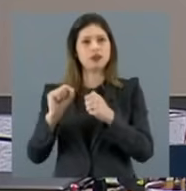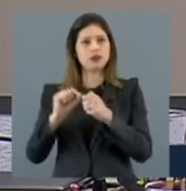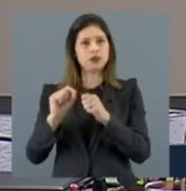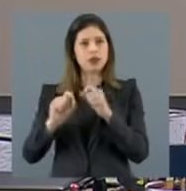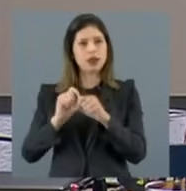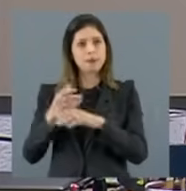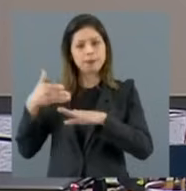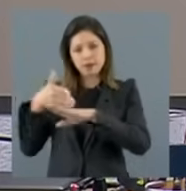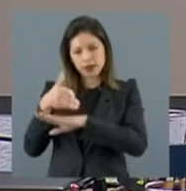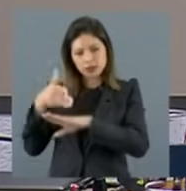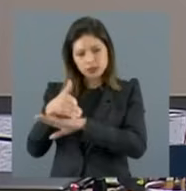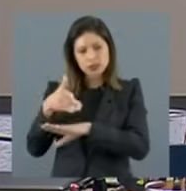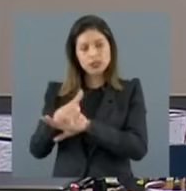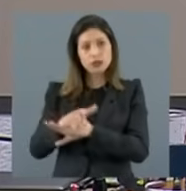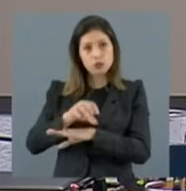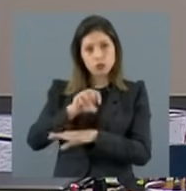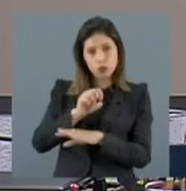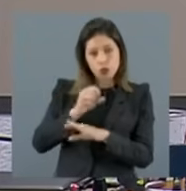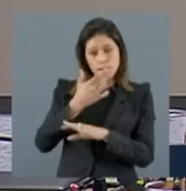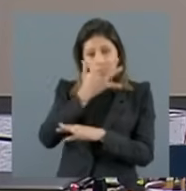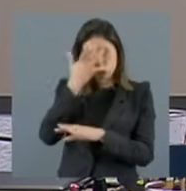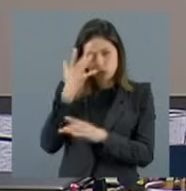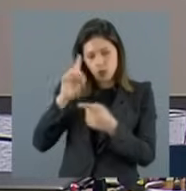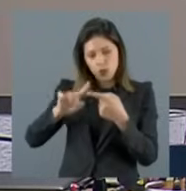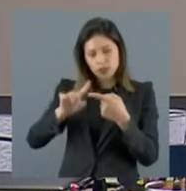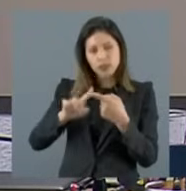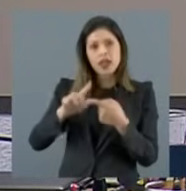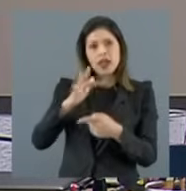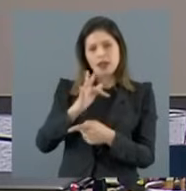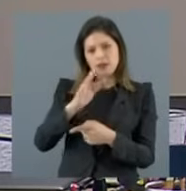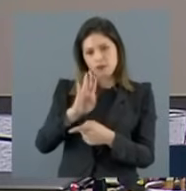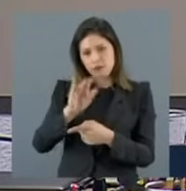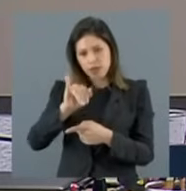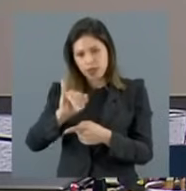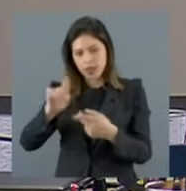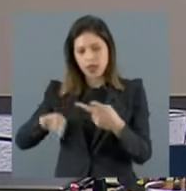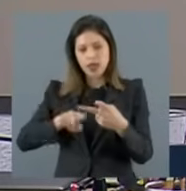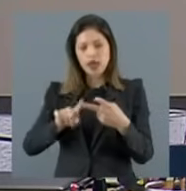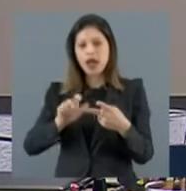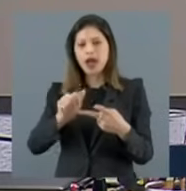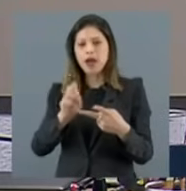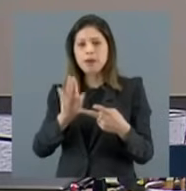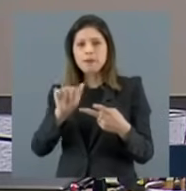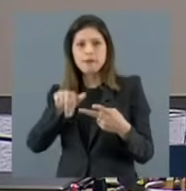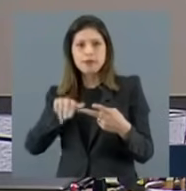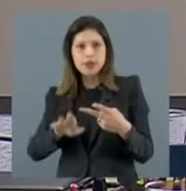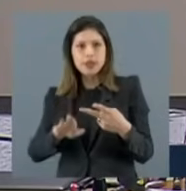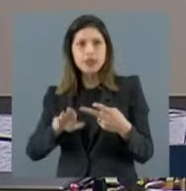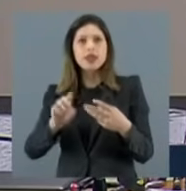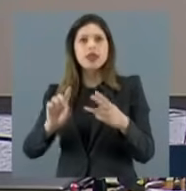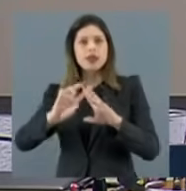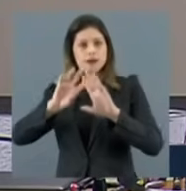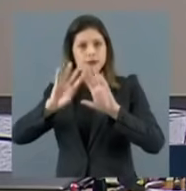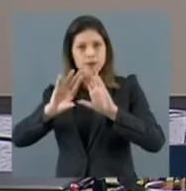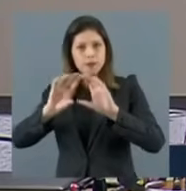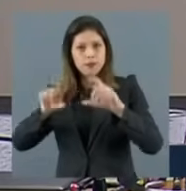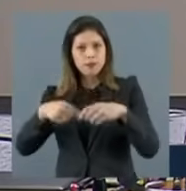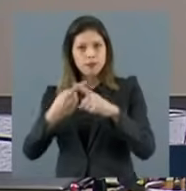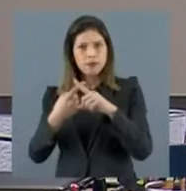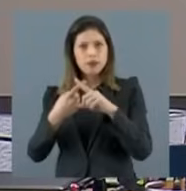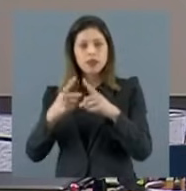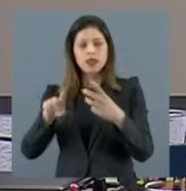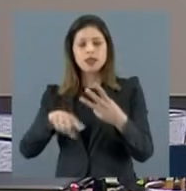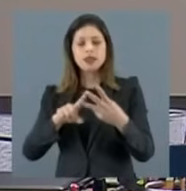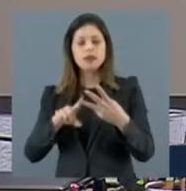participaram integrantes do FBI, da ABIN, Agência Brasileira de Inteligência, e